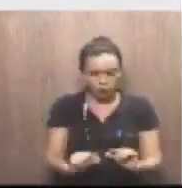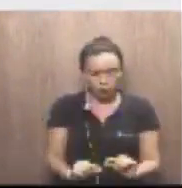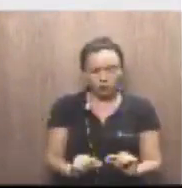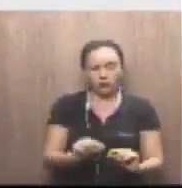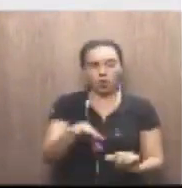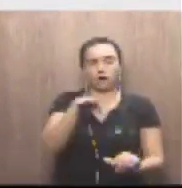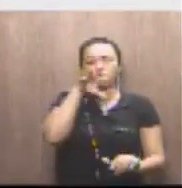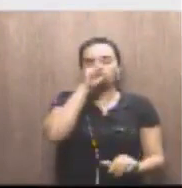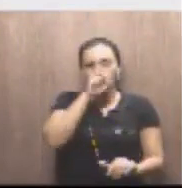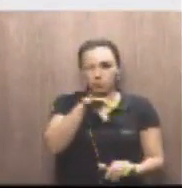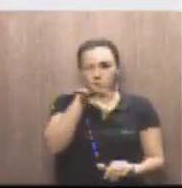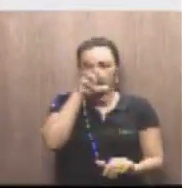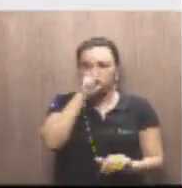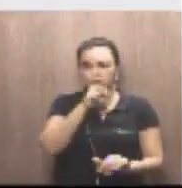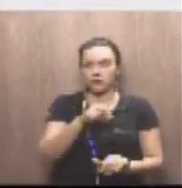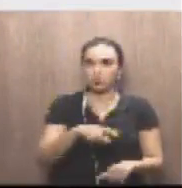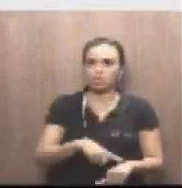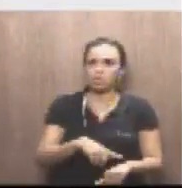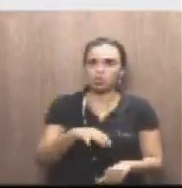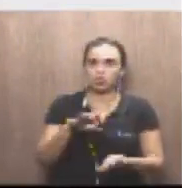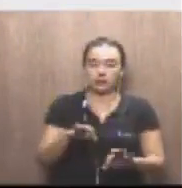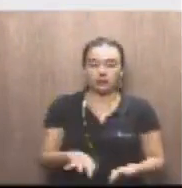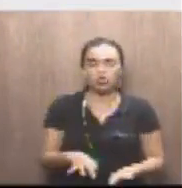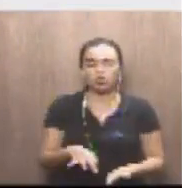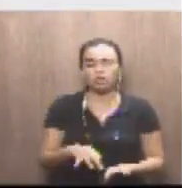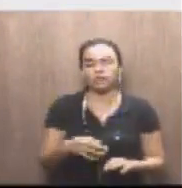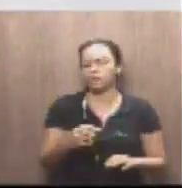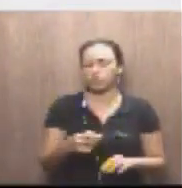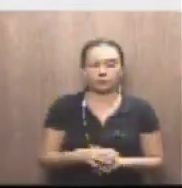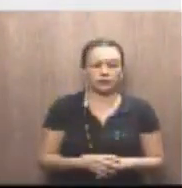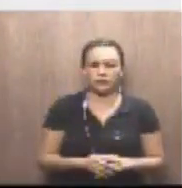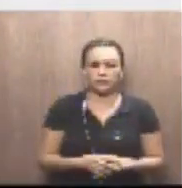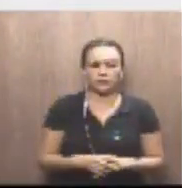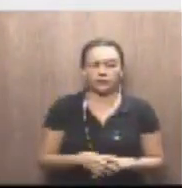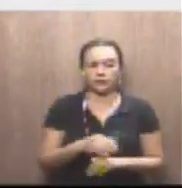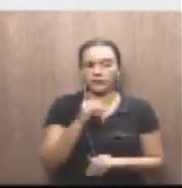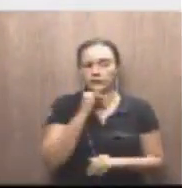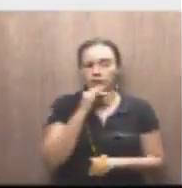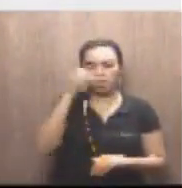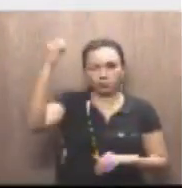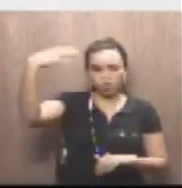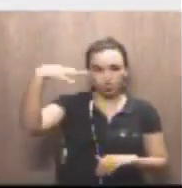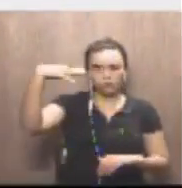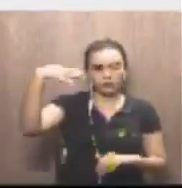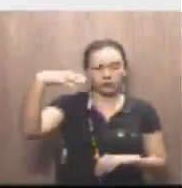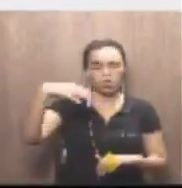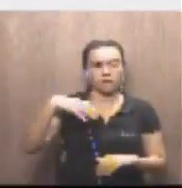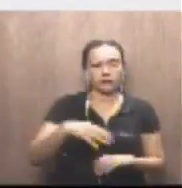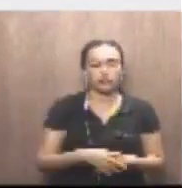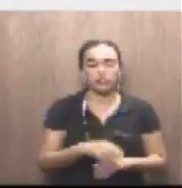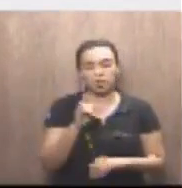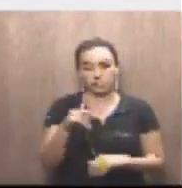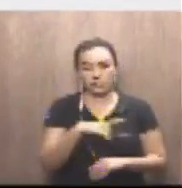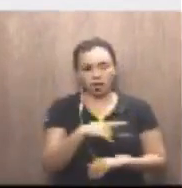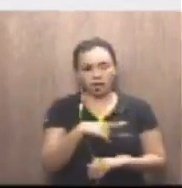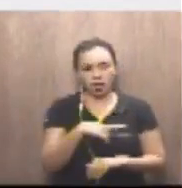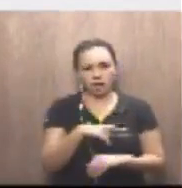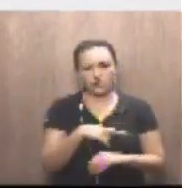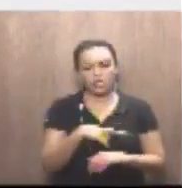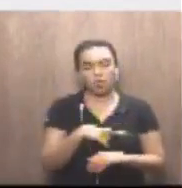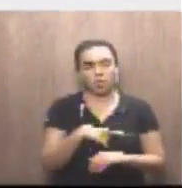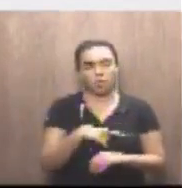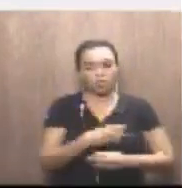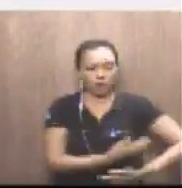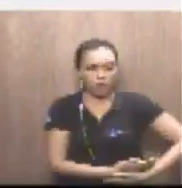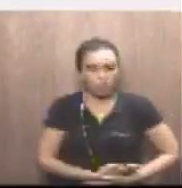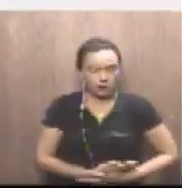necessidade de oxigênio naquele momento, como, por exemplo, no expulsivo. Se eu tenho um bebê no expulsivo